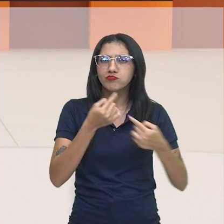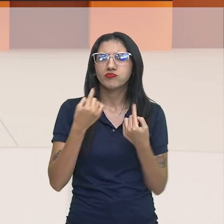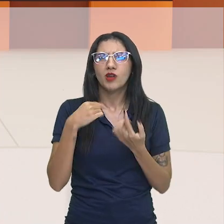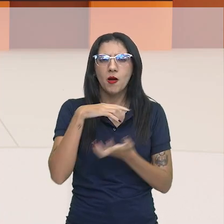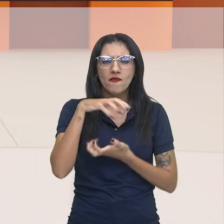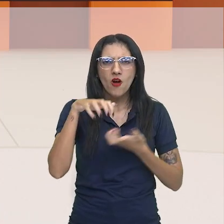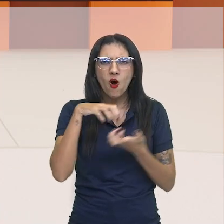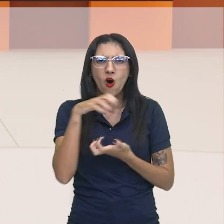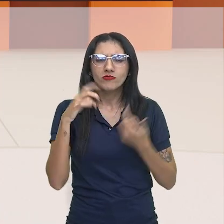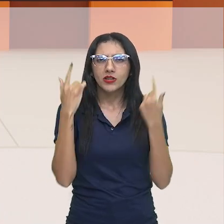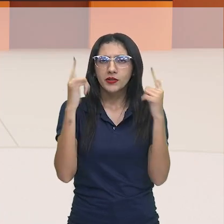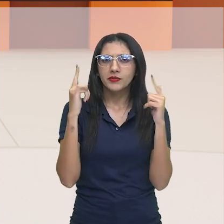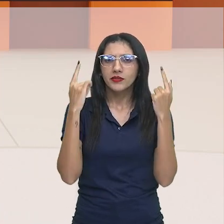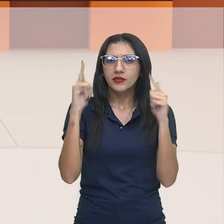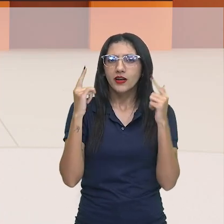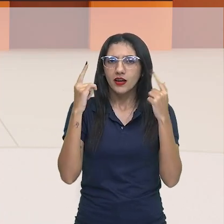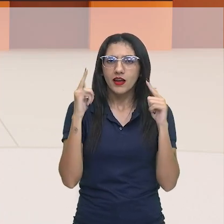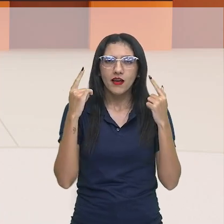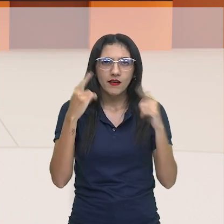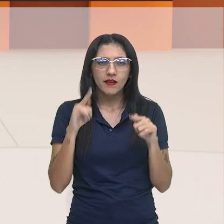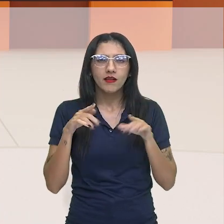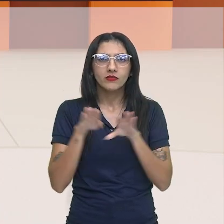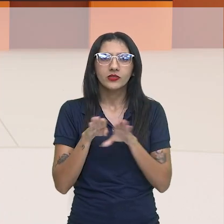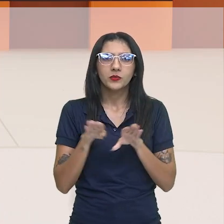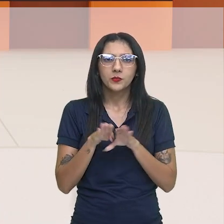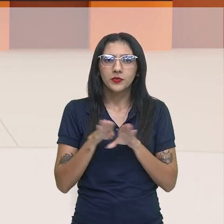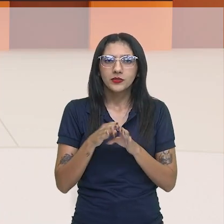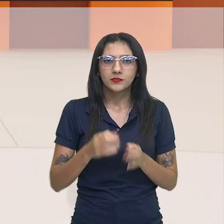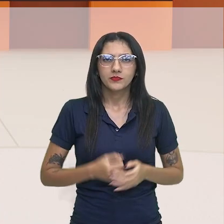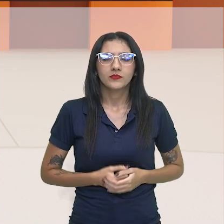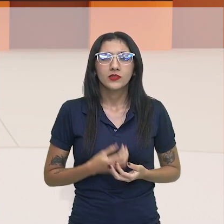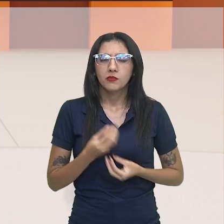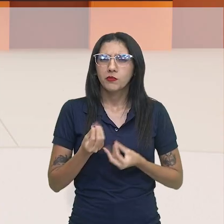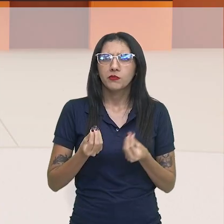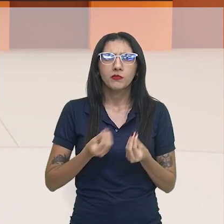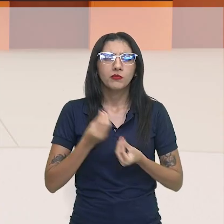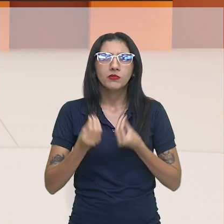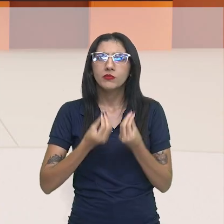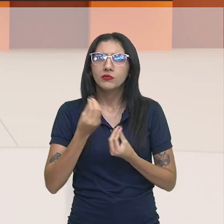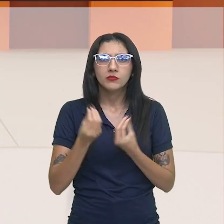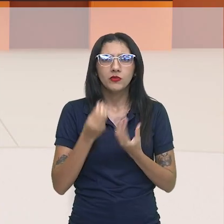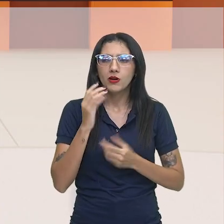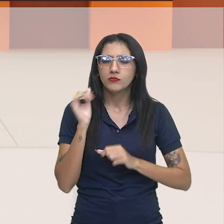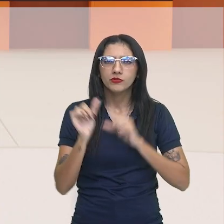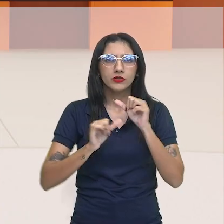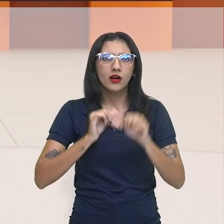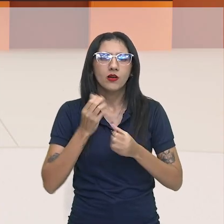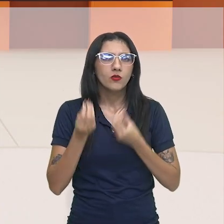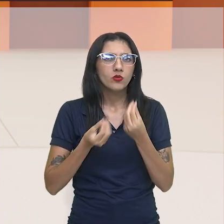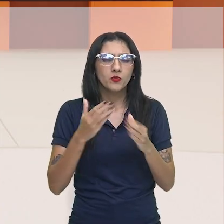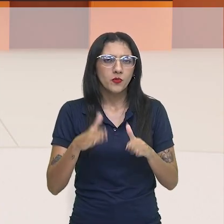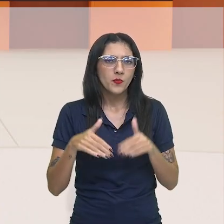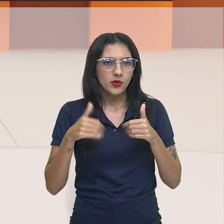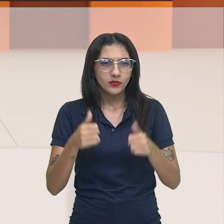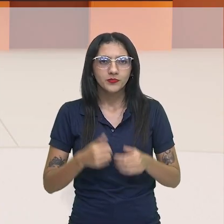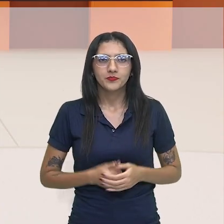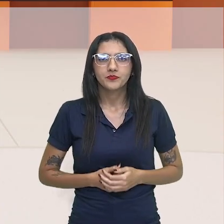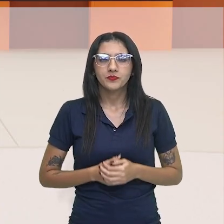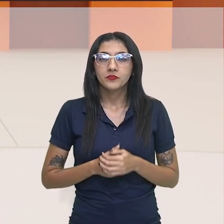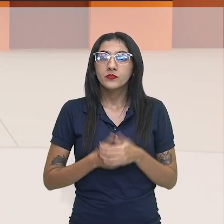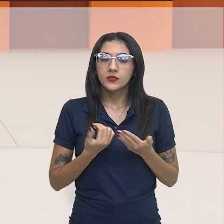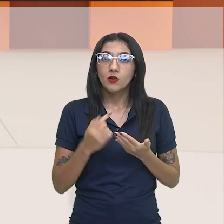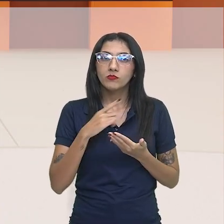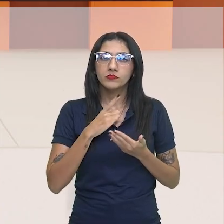revoltas, movimentos, né, de como que explicar, como se dar resposta a essas questões. Então, é aí que os estudiosos